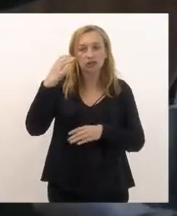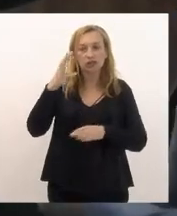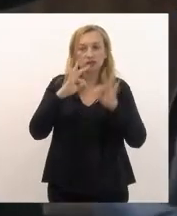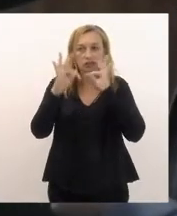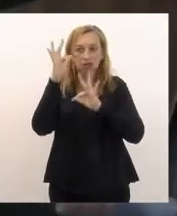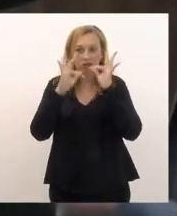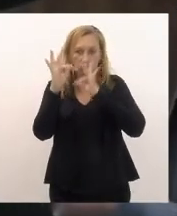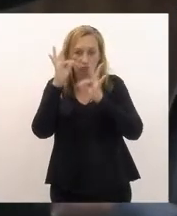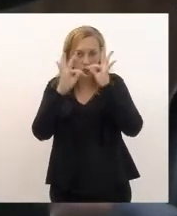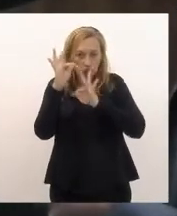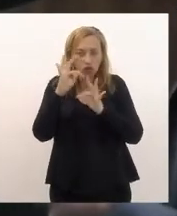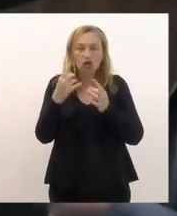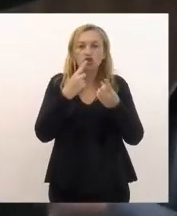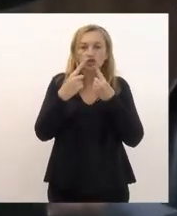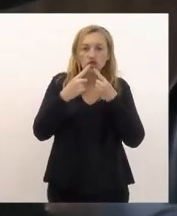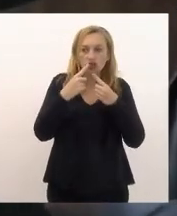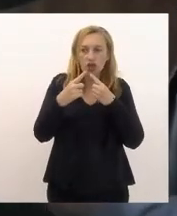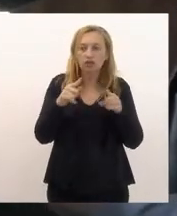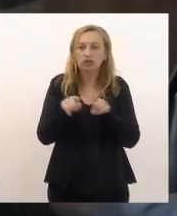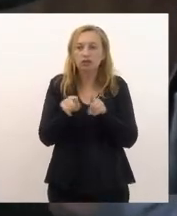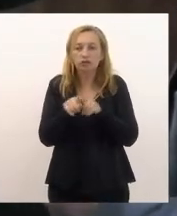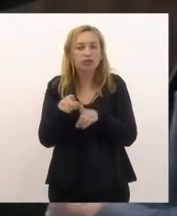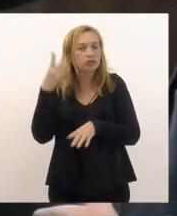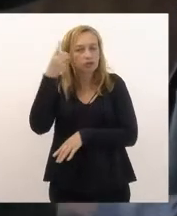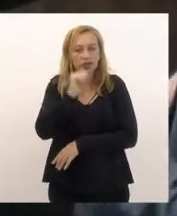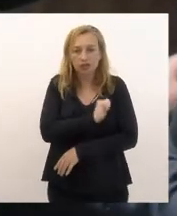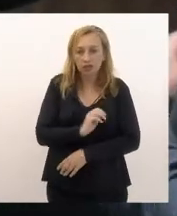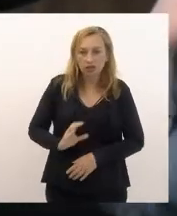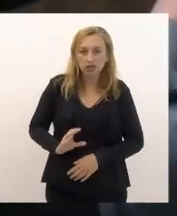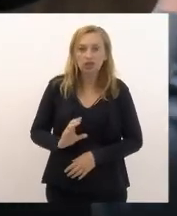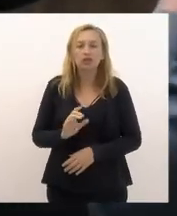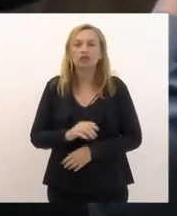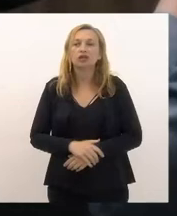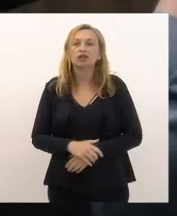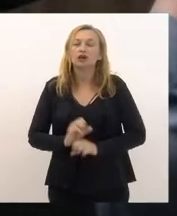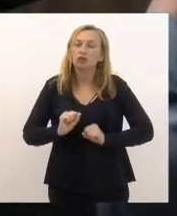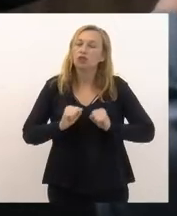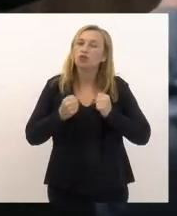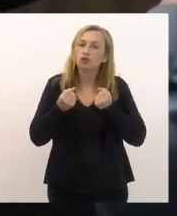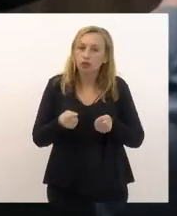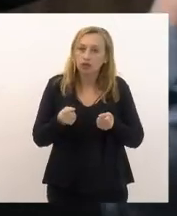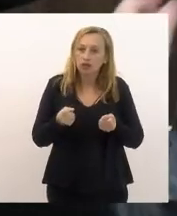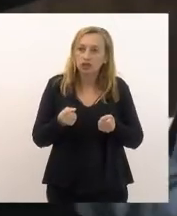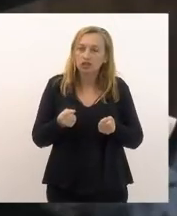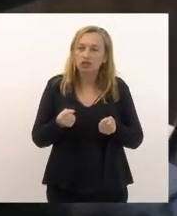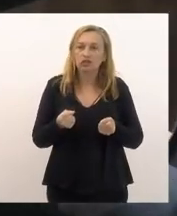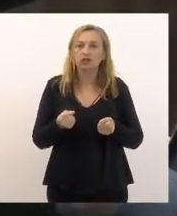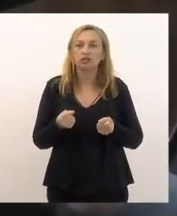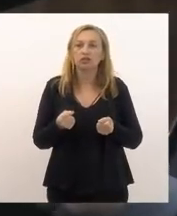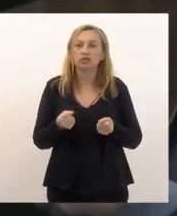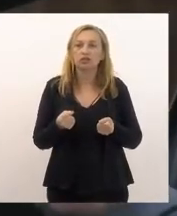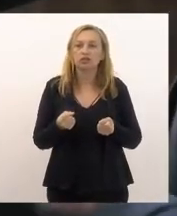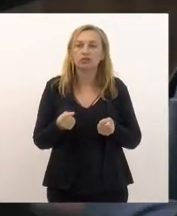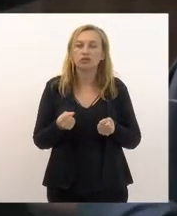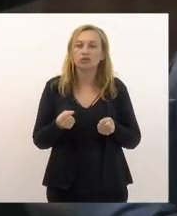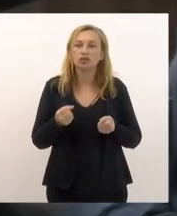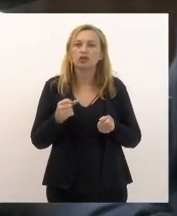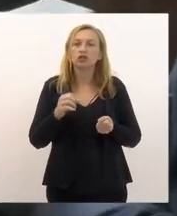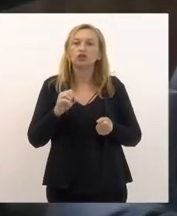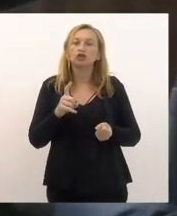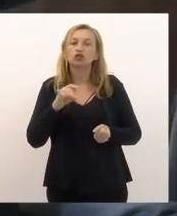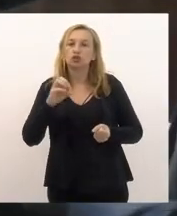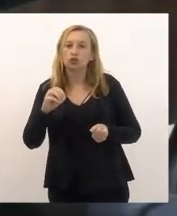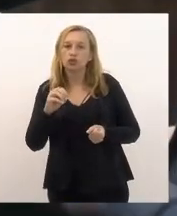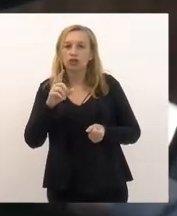Tecnologia, em diálogo estreito também com o deputado André Siciliano, para fortalecer o caráter